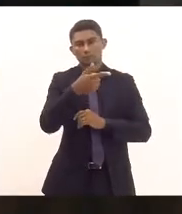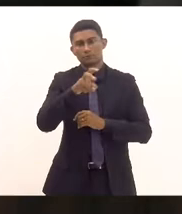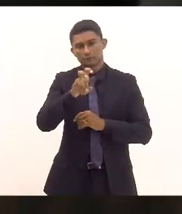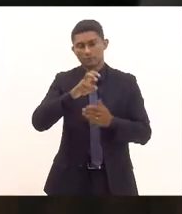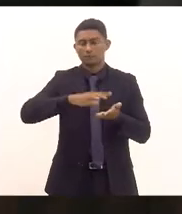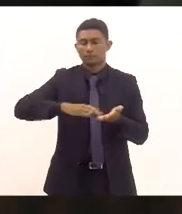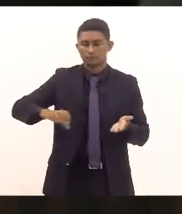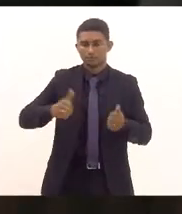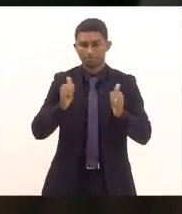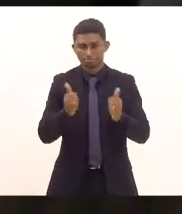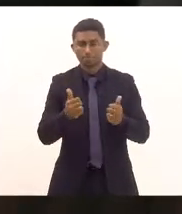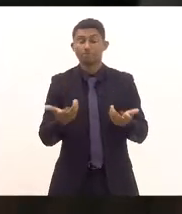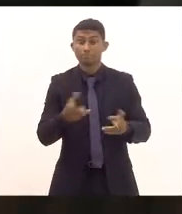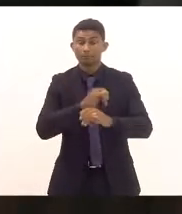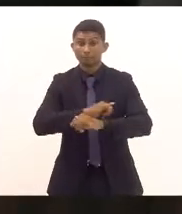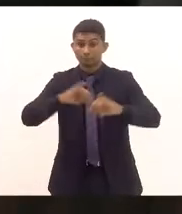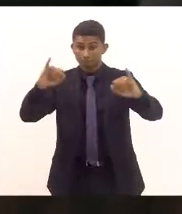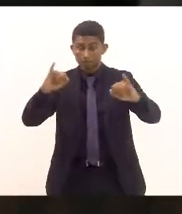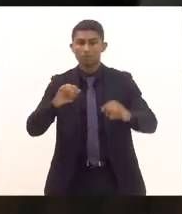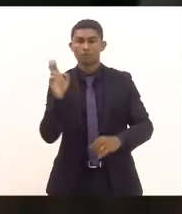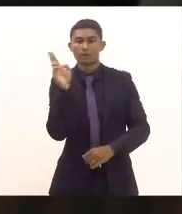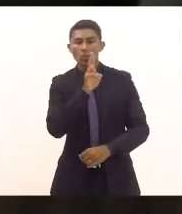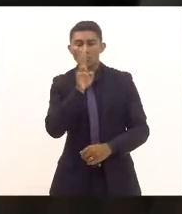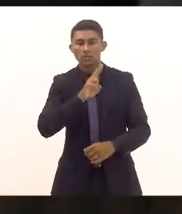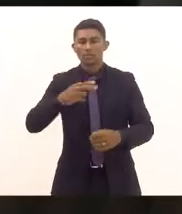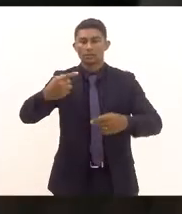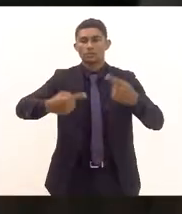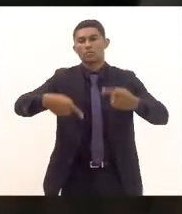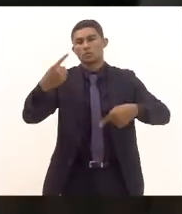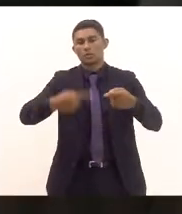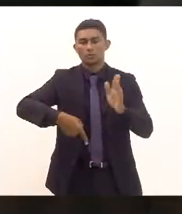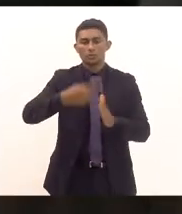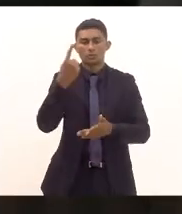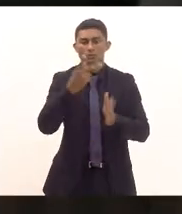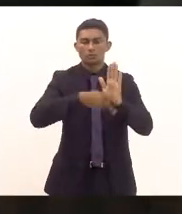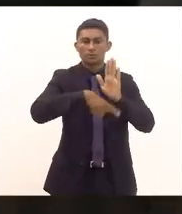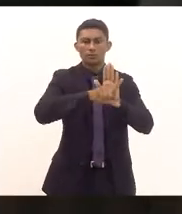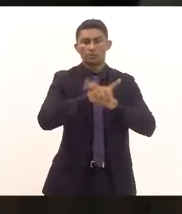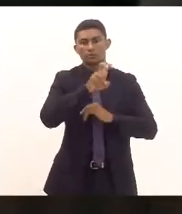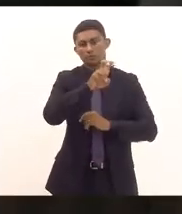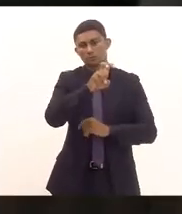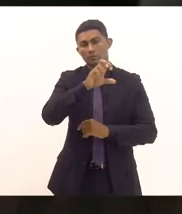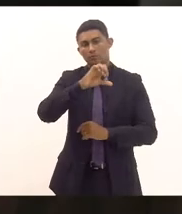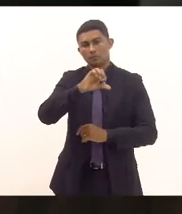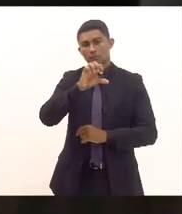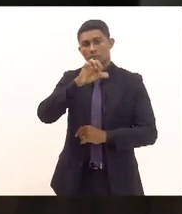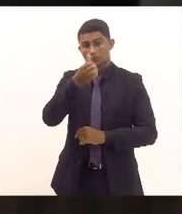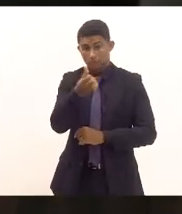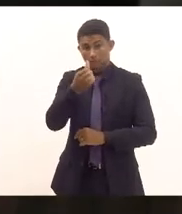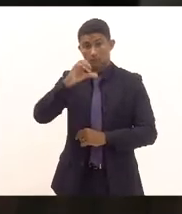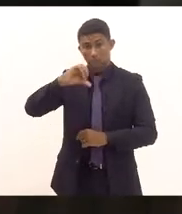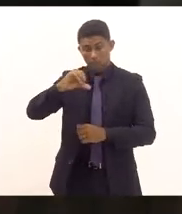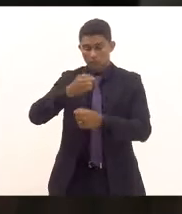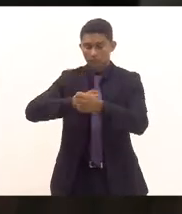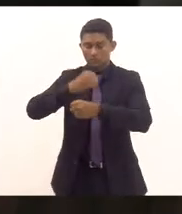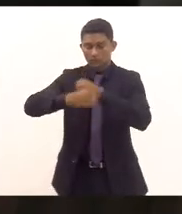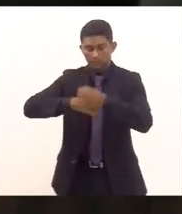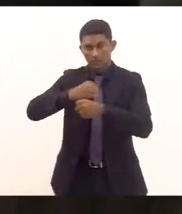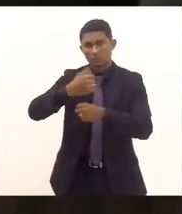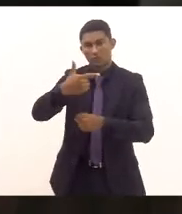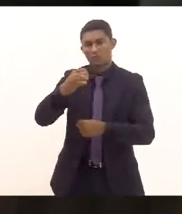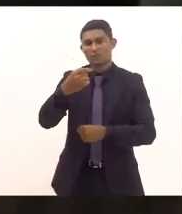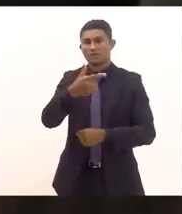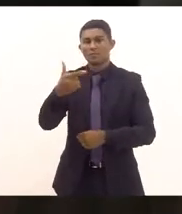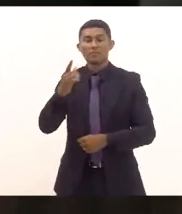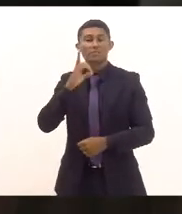19 anuncio em regime de urgência em discussão única projeto de lei 5969 de 22 de autoria da deputada